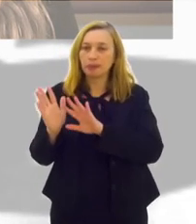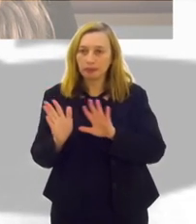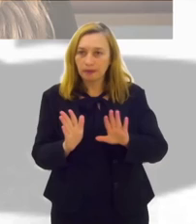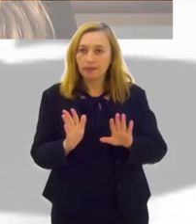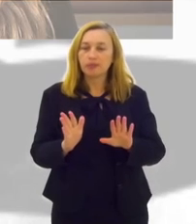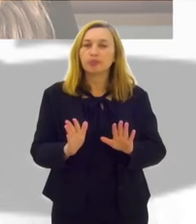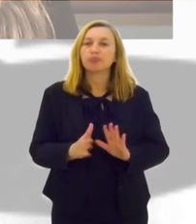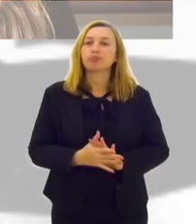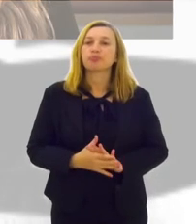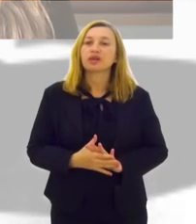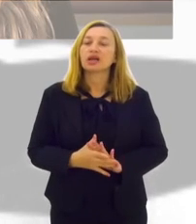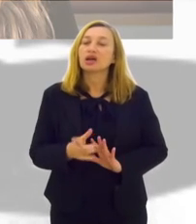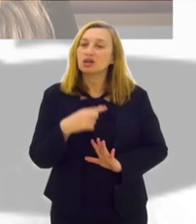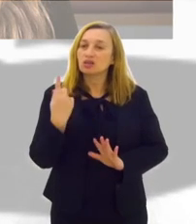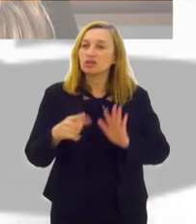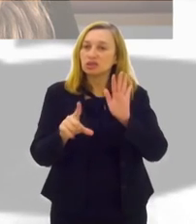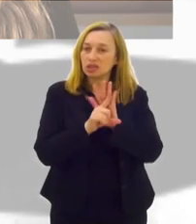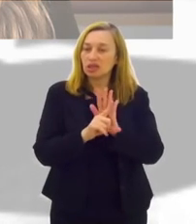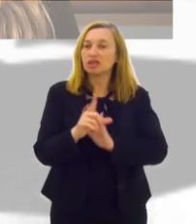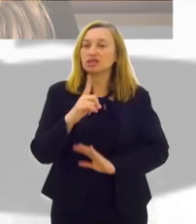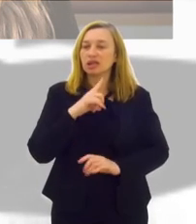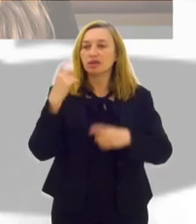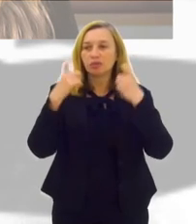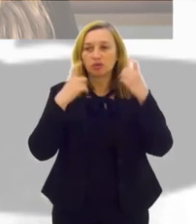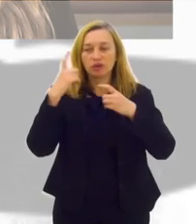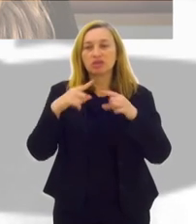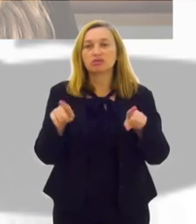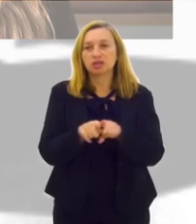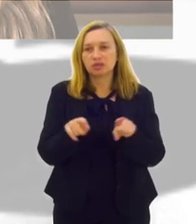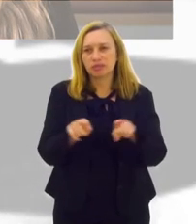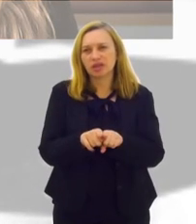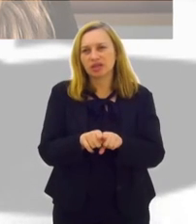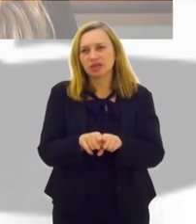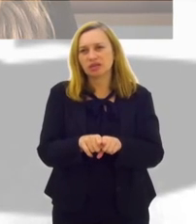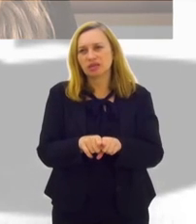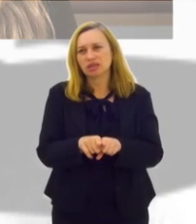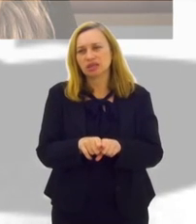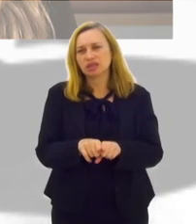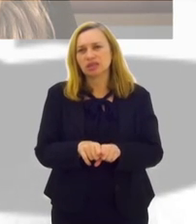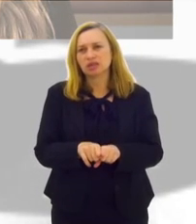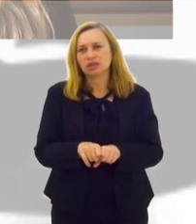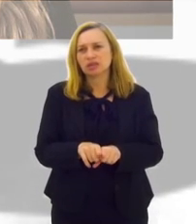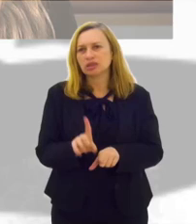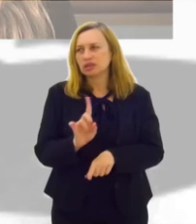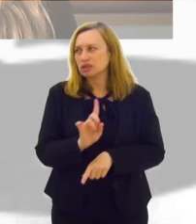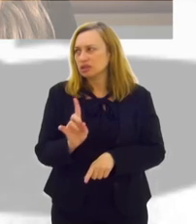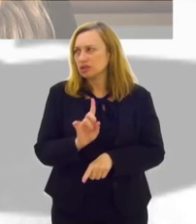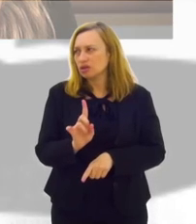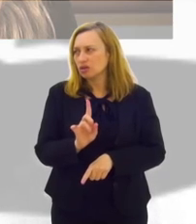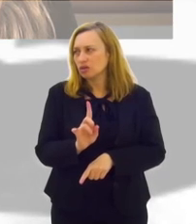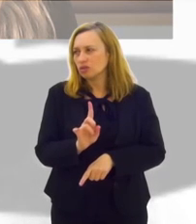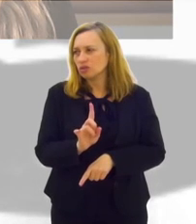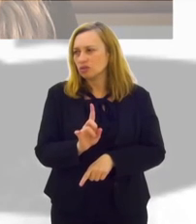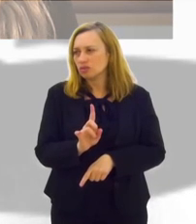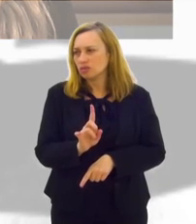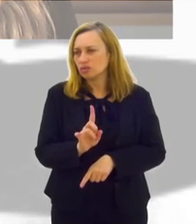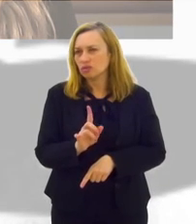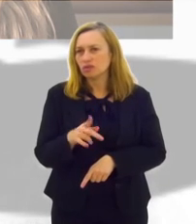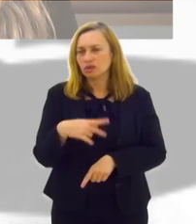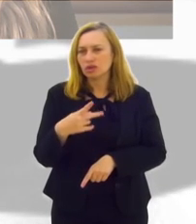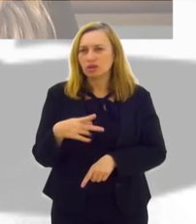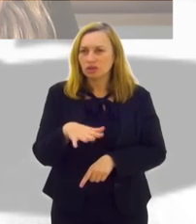etc. Então, a nossa legislação tem essa preocupação também em não trazer